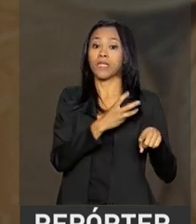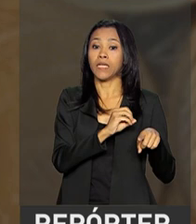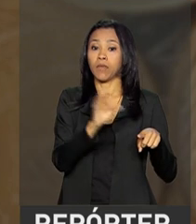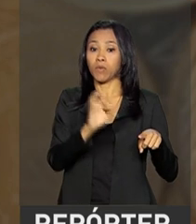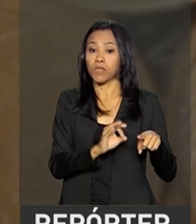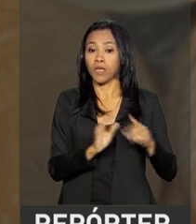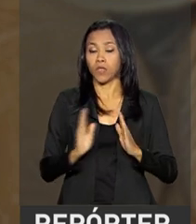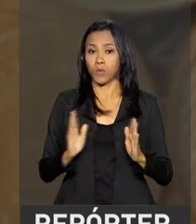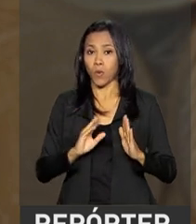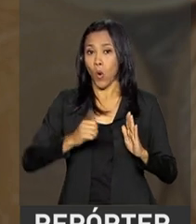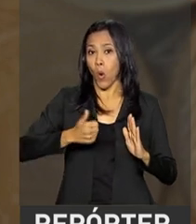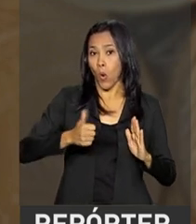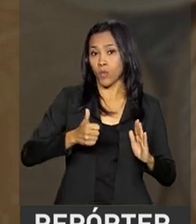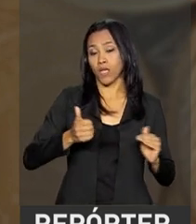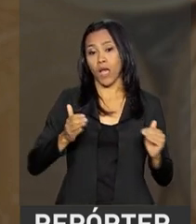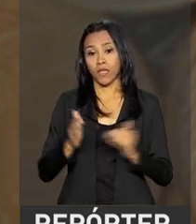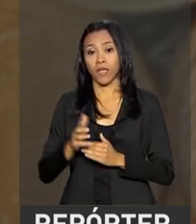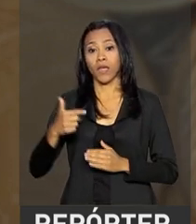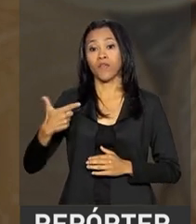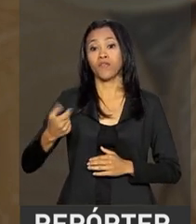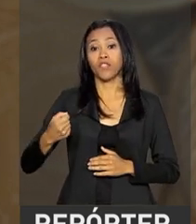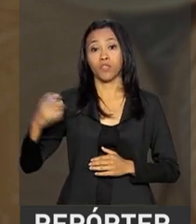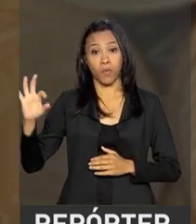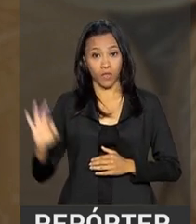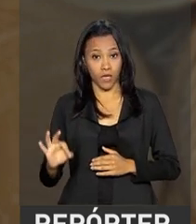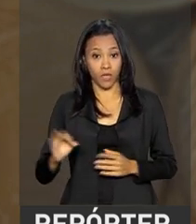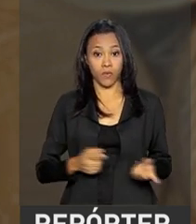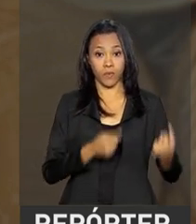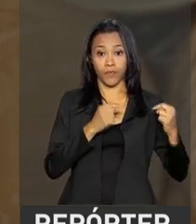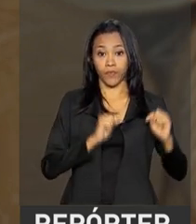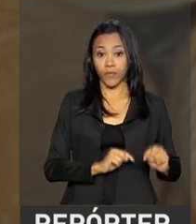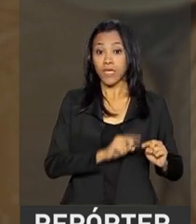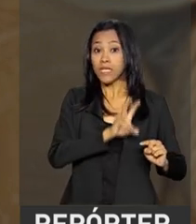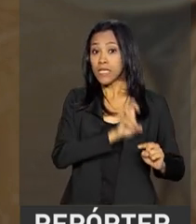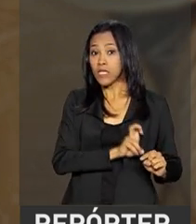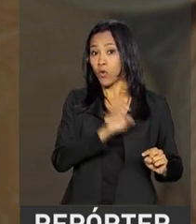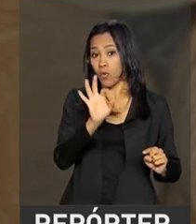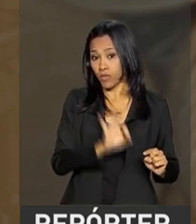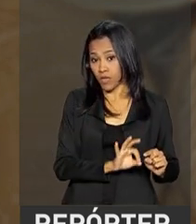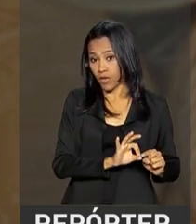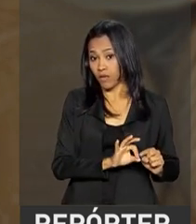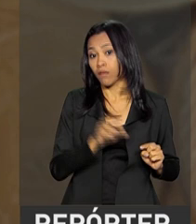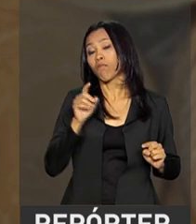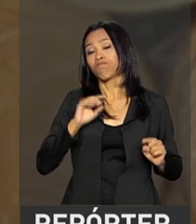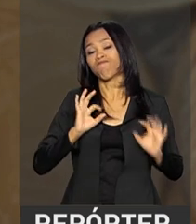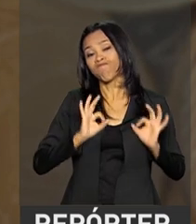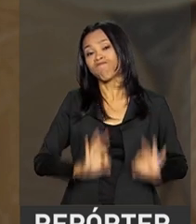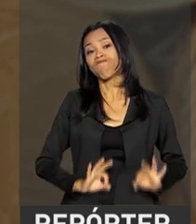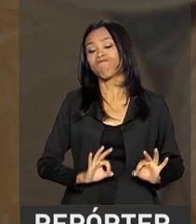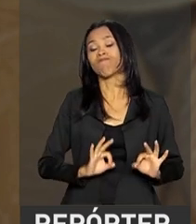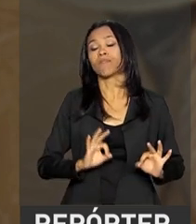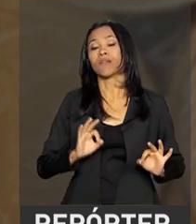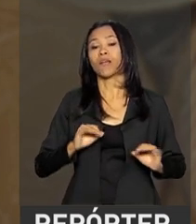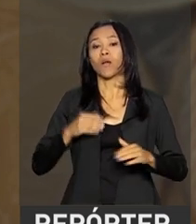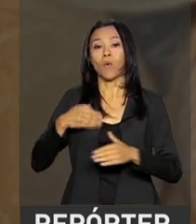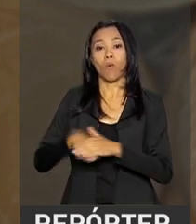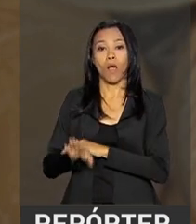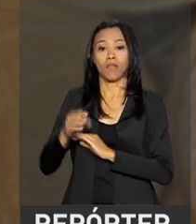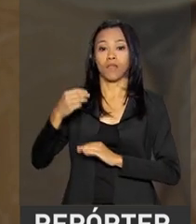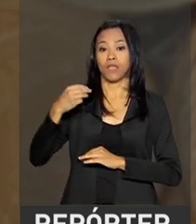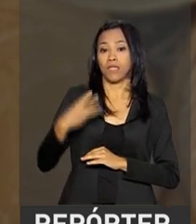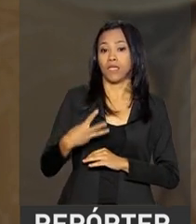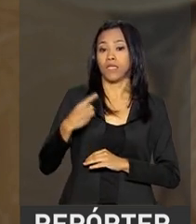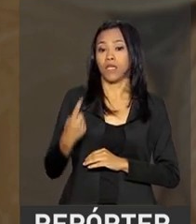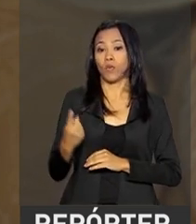entre 11 e 20 por cento da renda e apenas 5% afirmaram ter poupado mais de